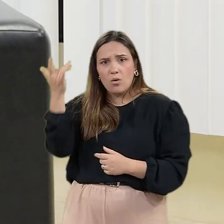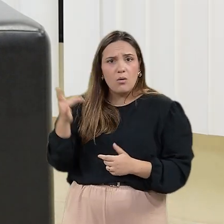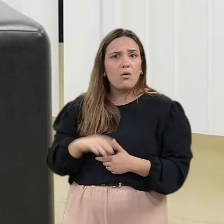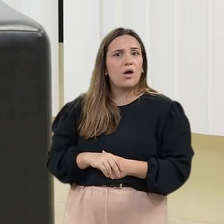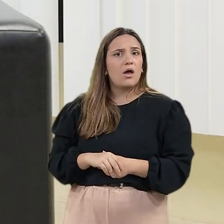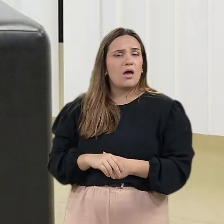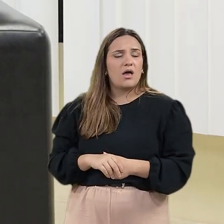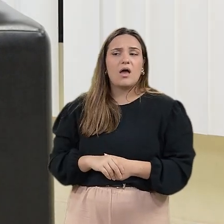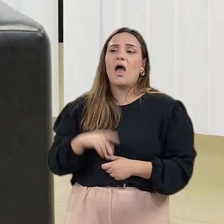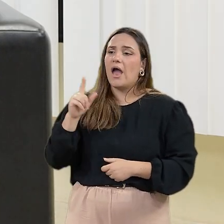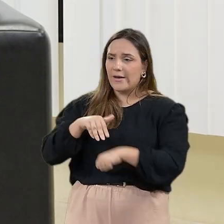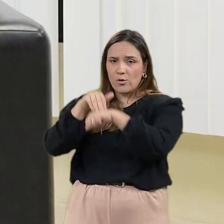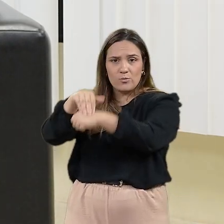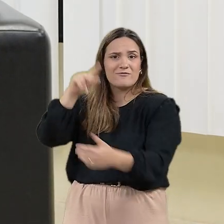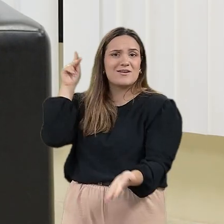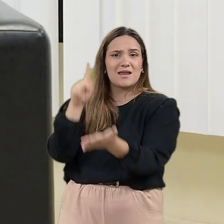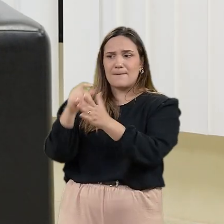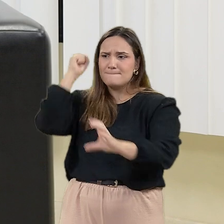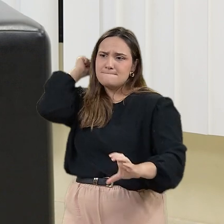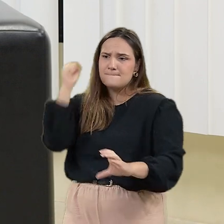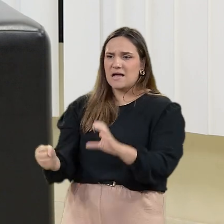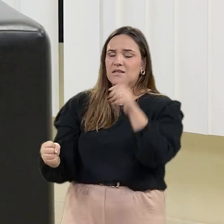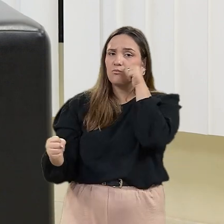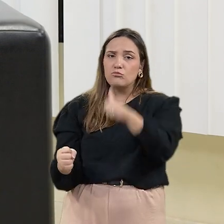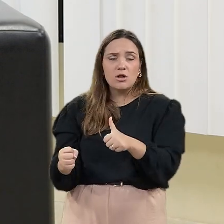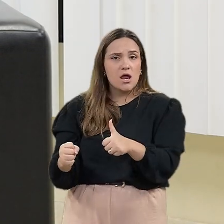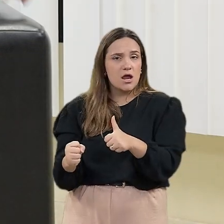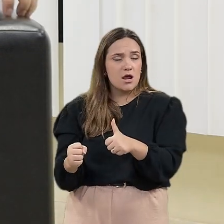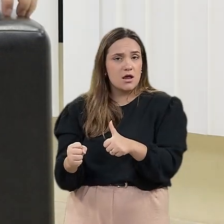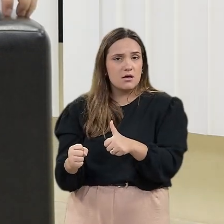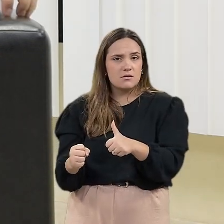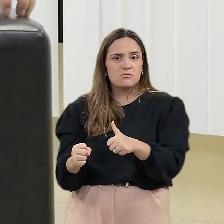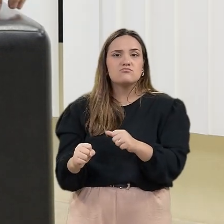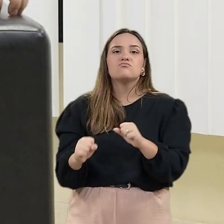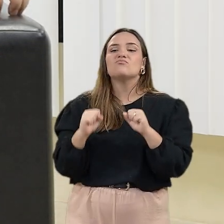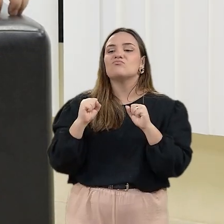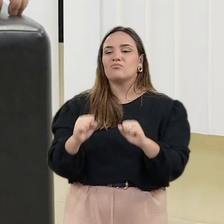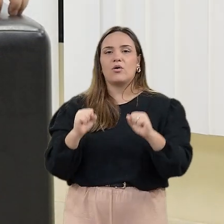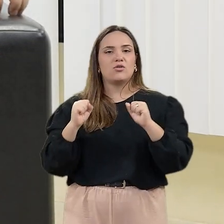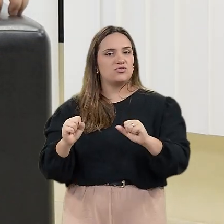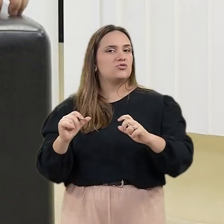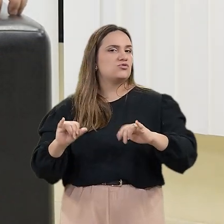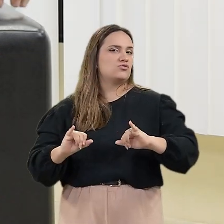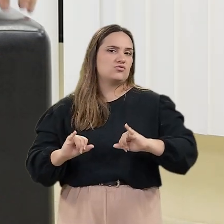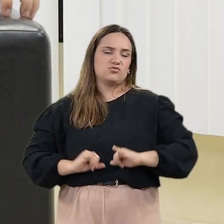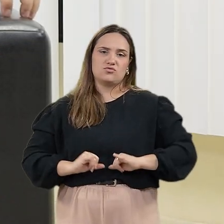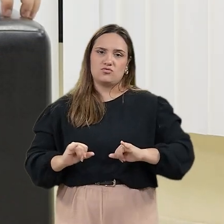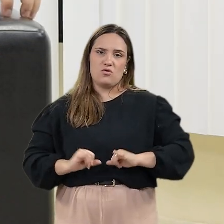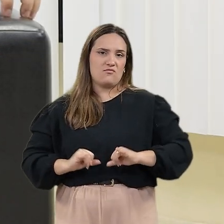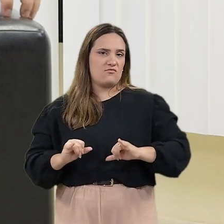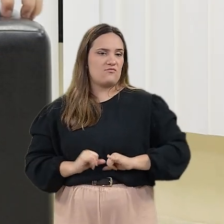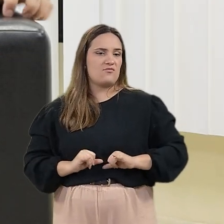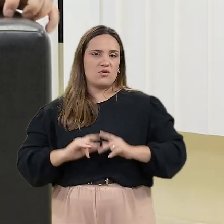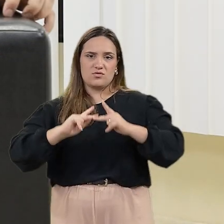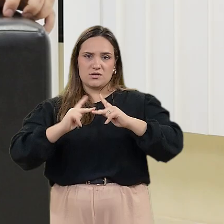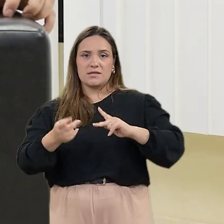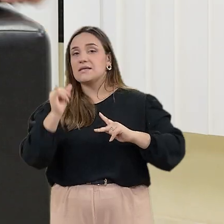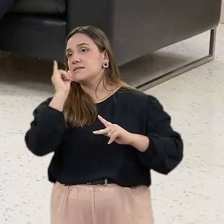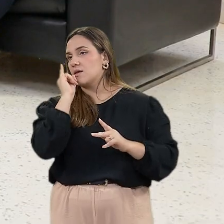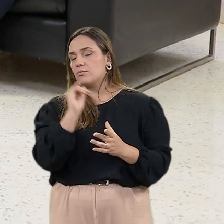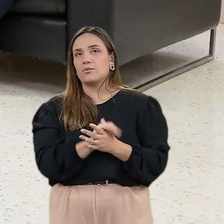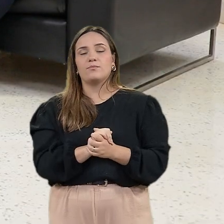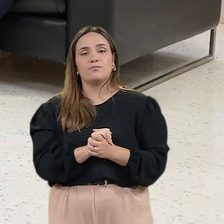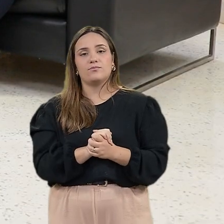lá que aquele que eventualmente seja condenado pelo feminicídio, ele pode sofrer esses efeitos